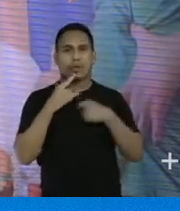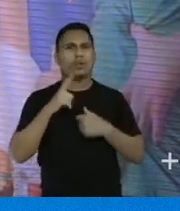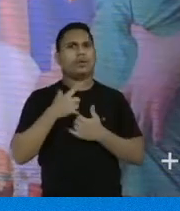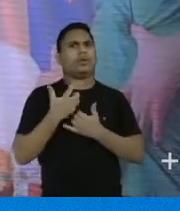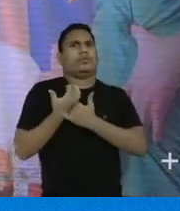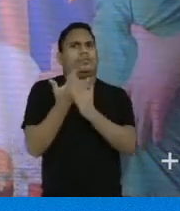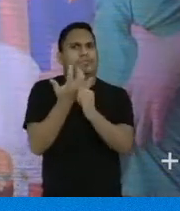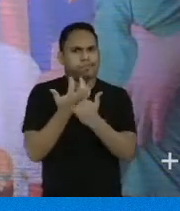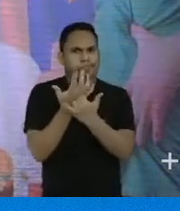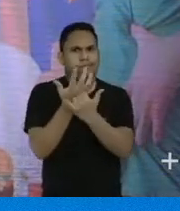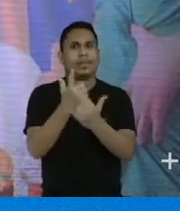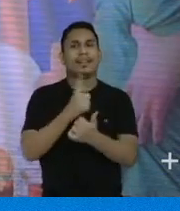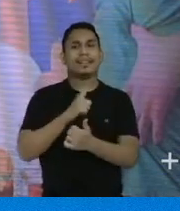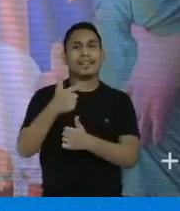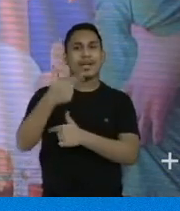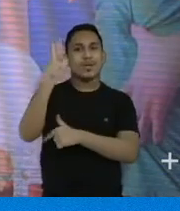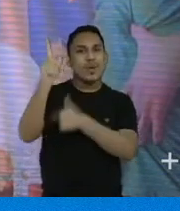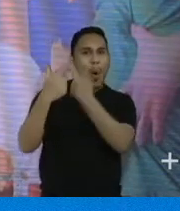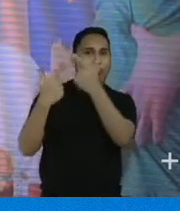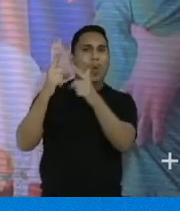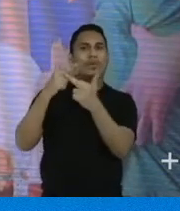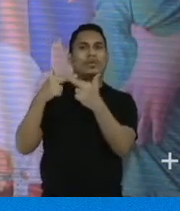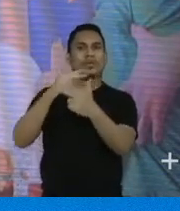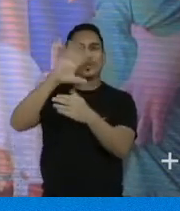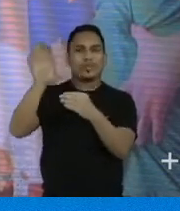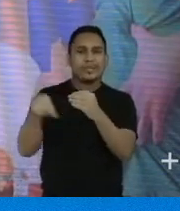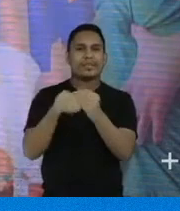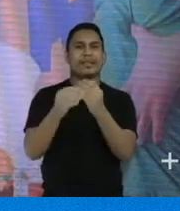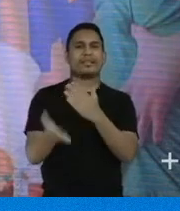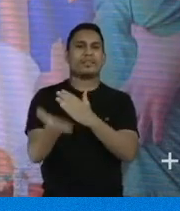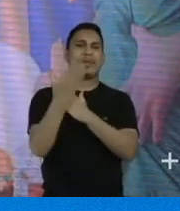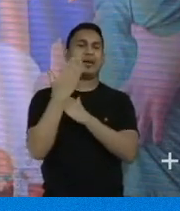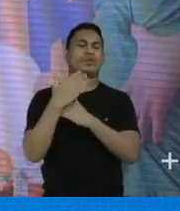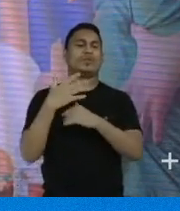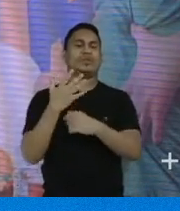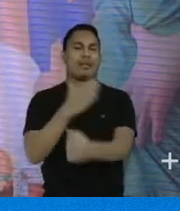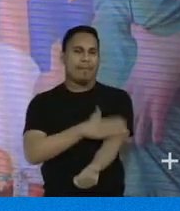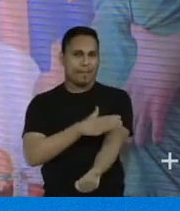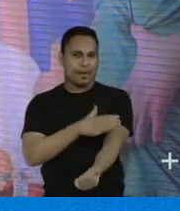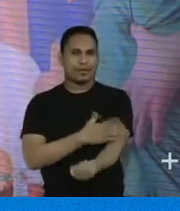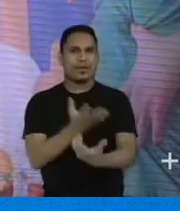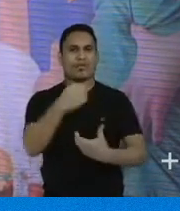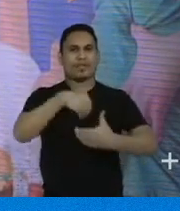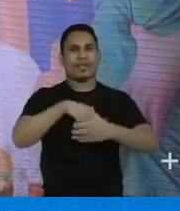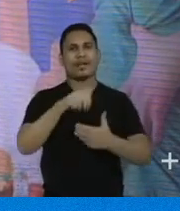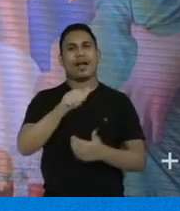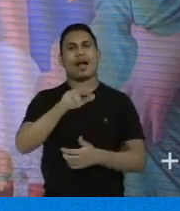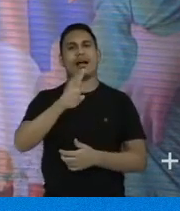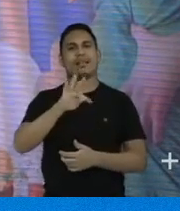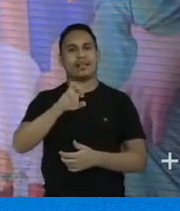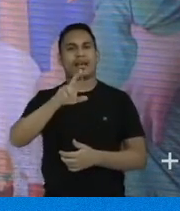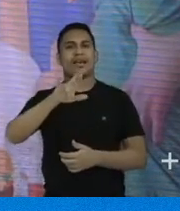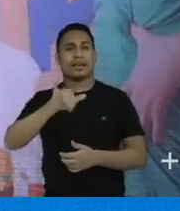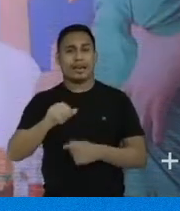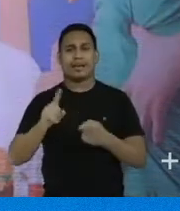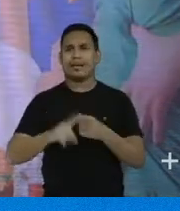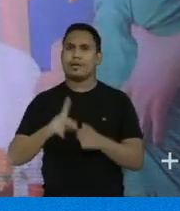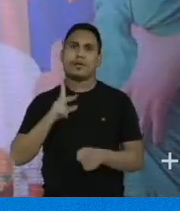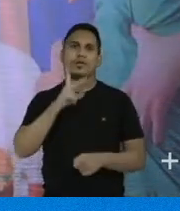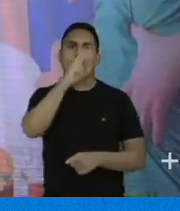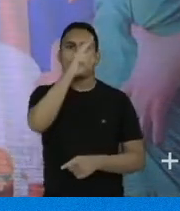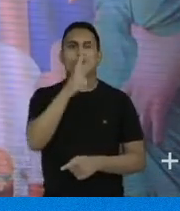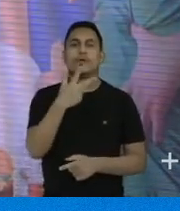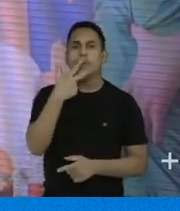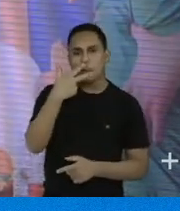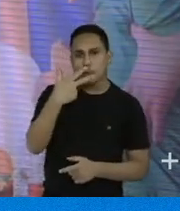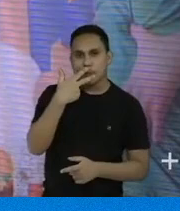outras repercussões a nível de pressão arterial e em outros âmbitos. E abolir cigarro. Isso impõe, tá